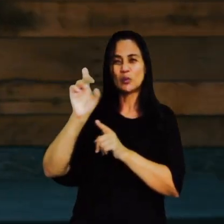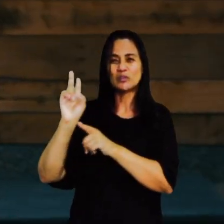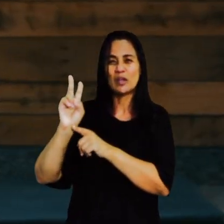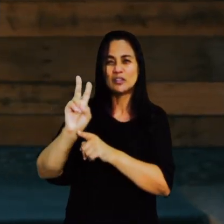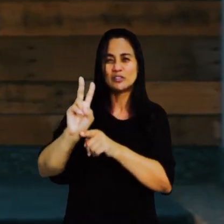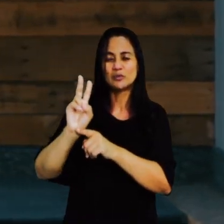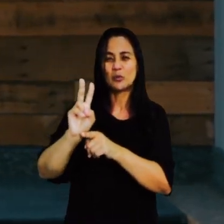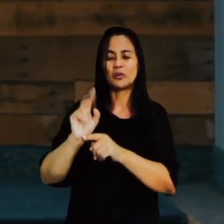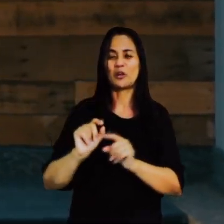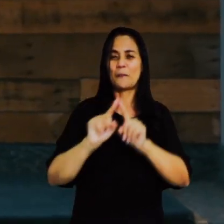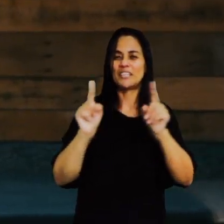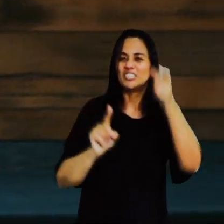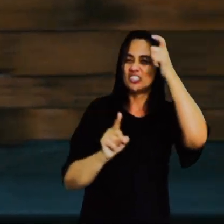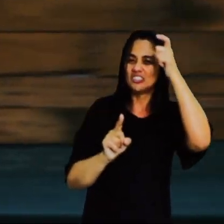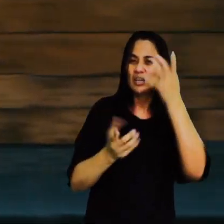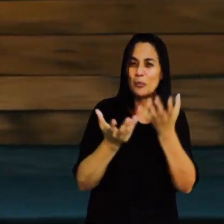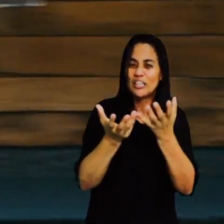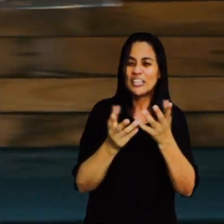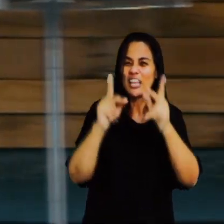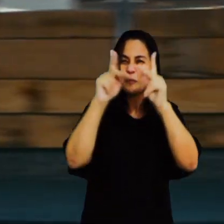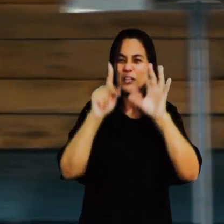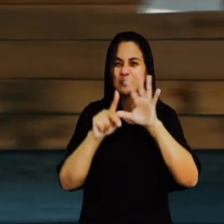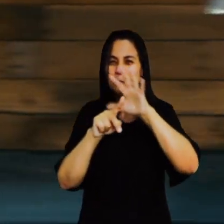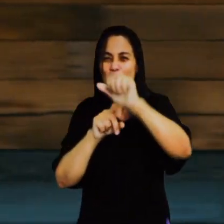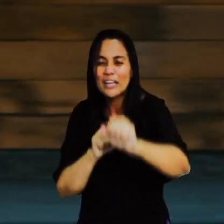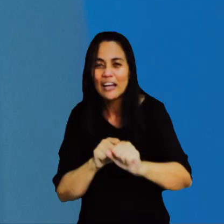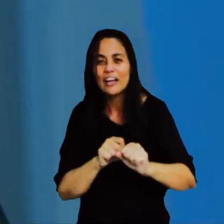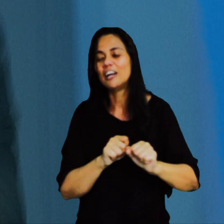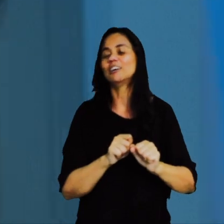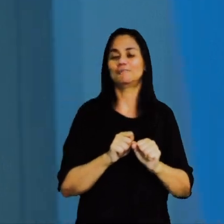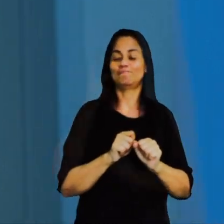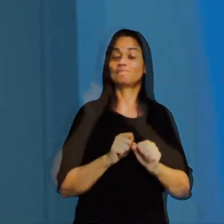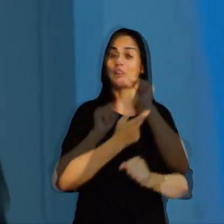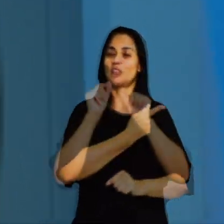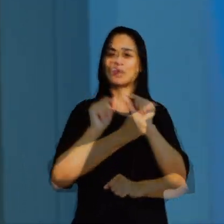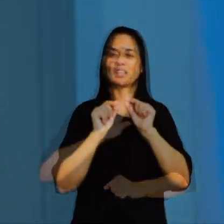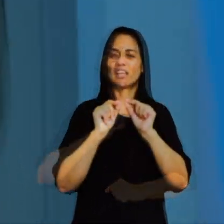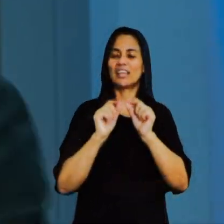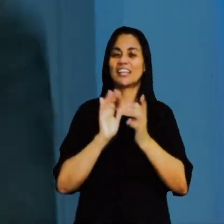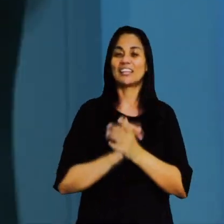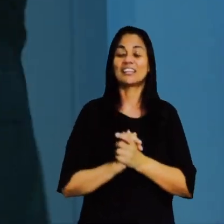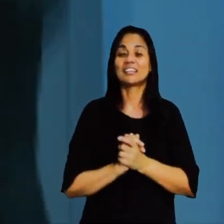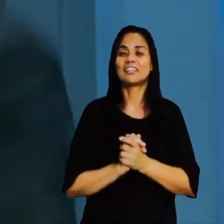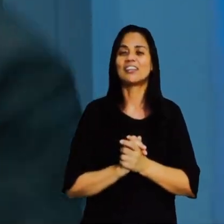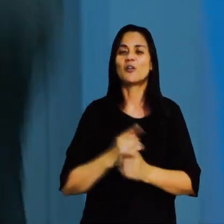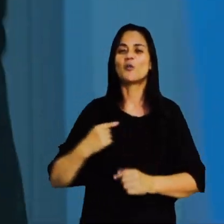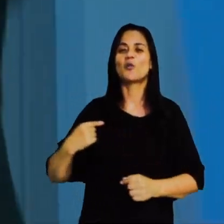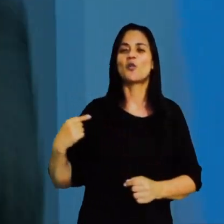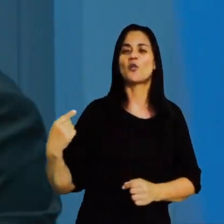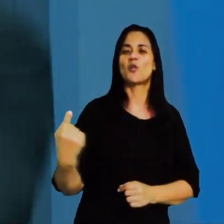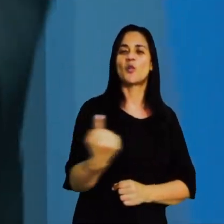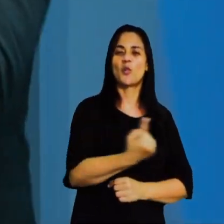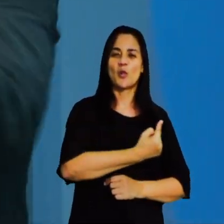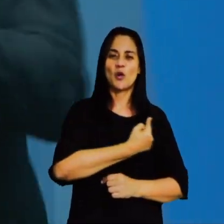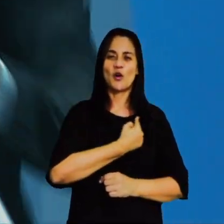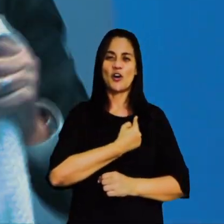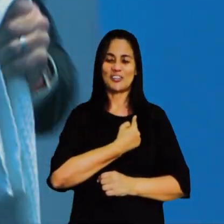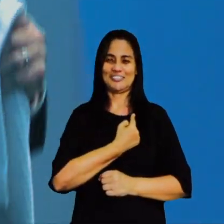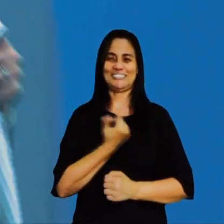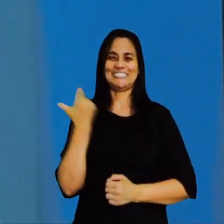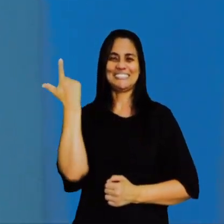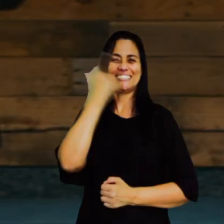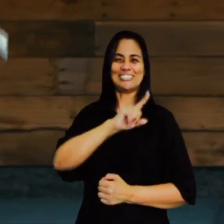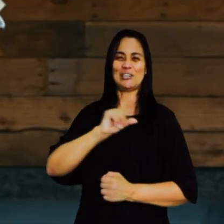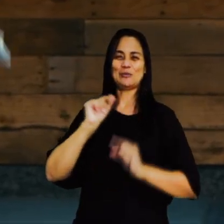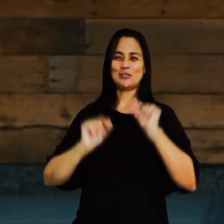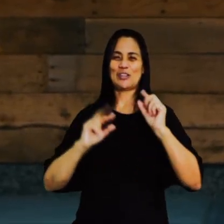capítulo 12, se eu não me engano, fala de que nós recebemos um reino que não pode ser abalado.